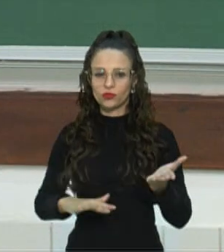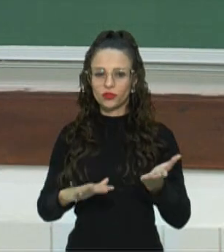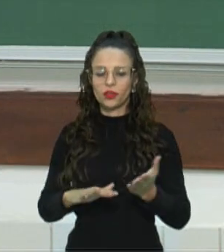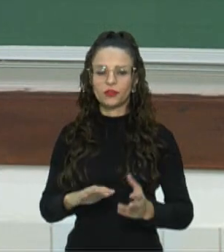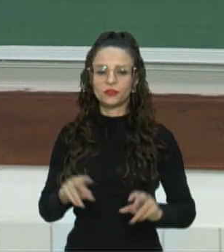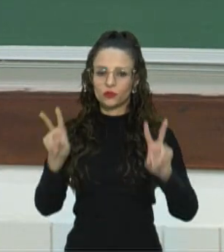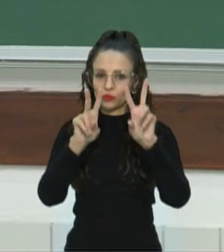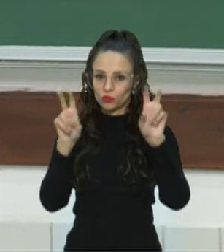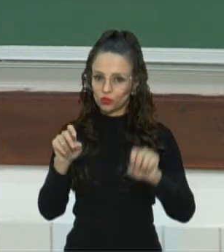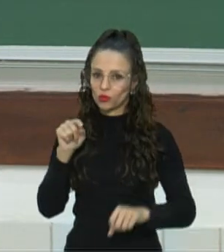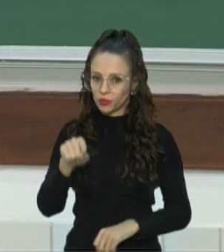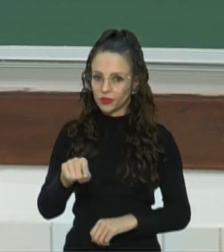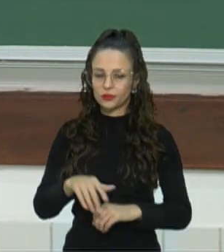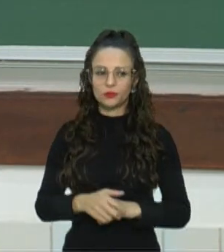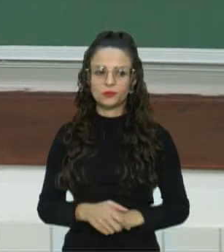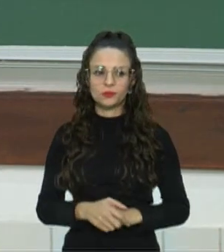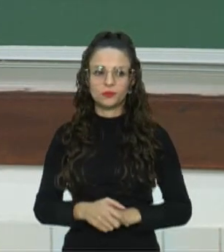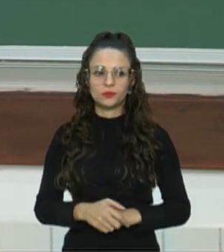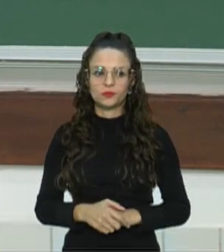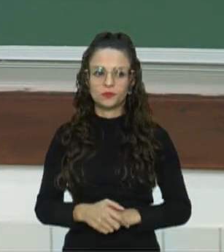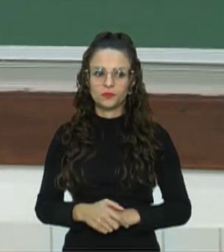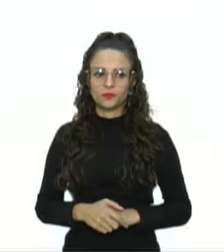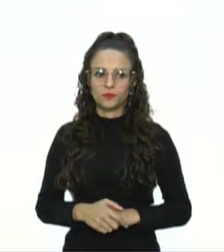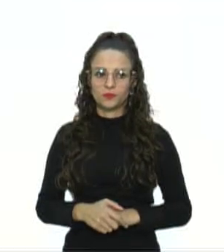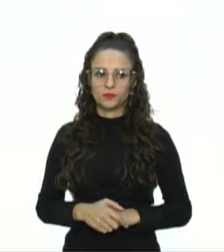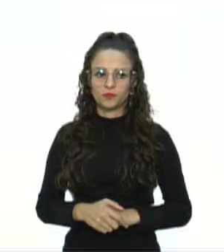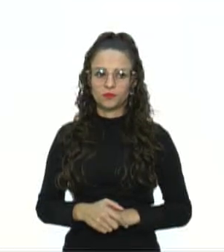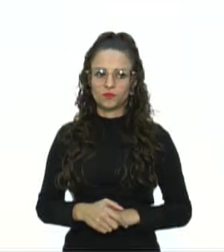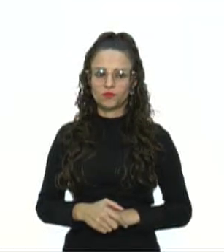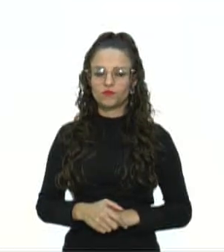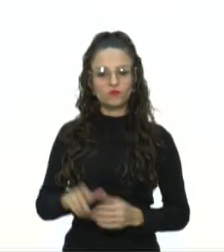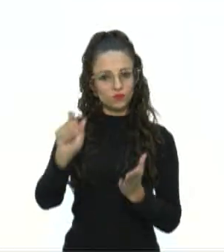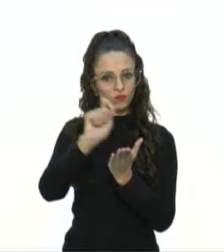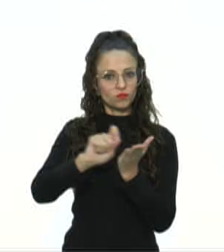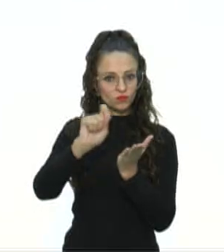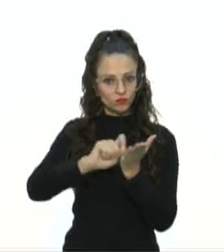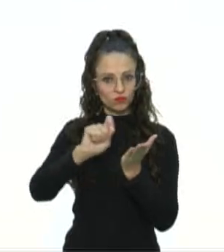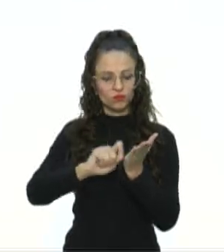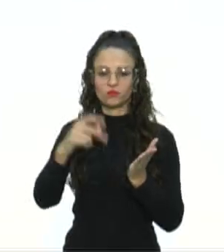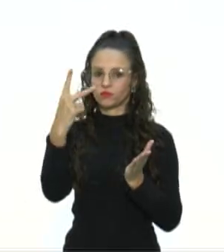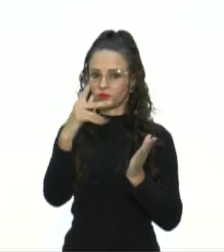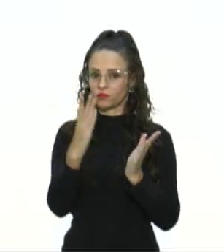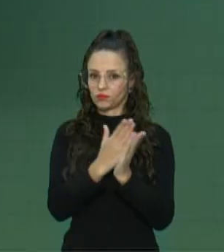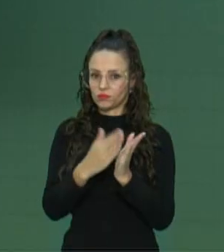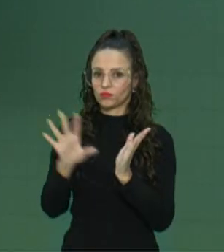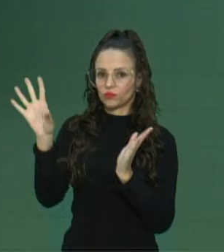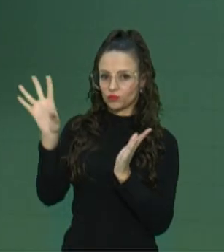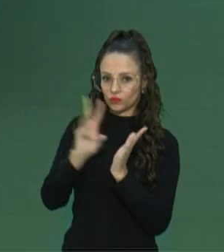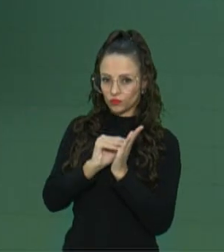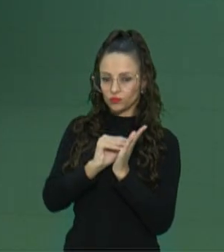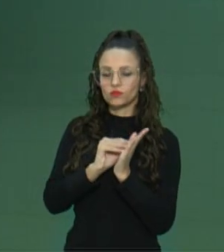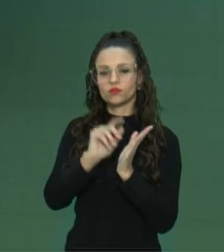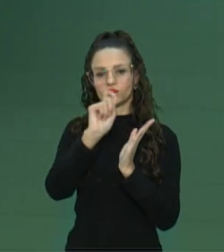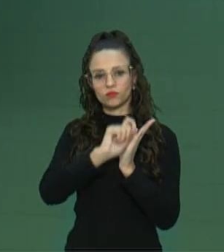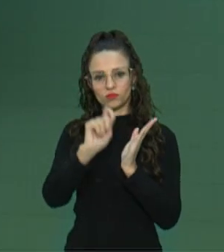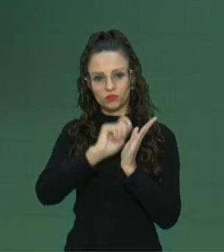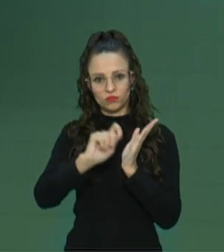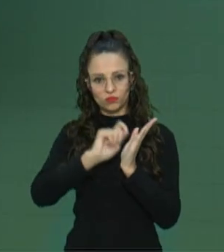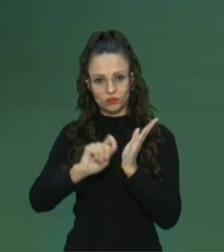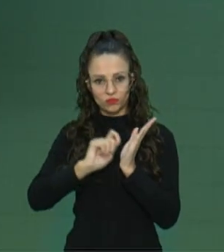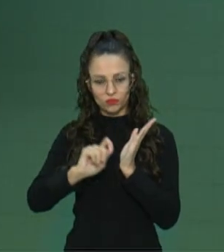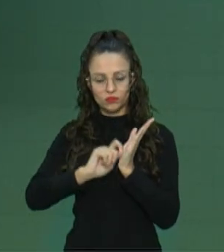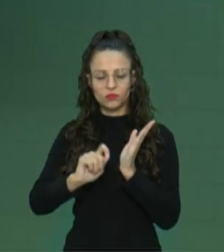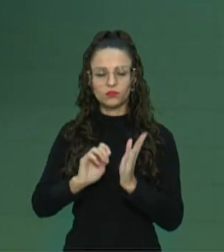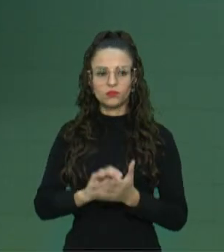diz respeito a esta modalidade, que fala o seguinte: atividade descritiva, então anote em seu caderno, copia a questão lá,